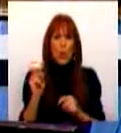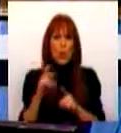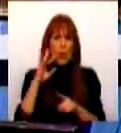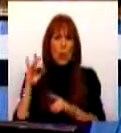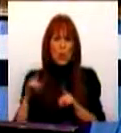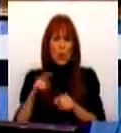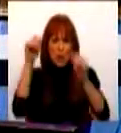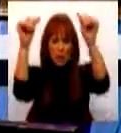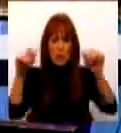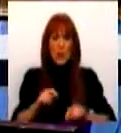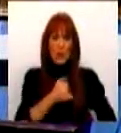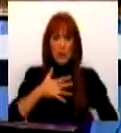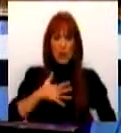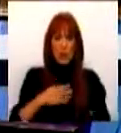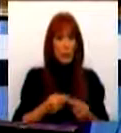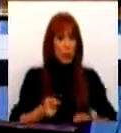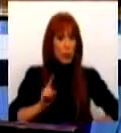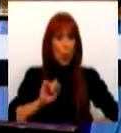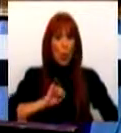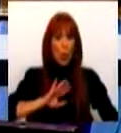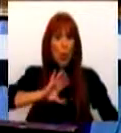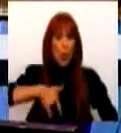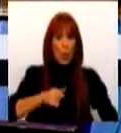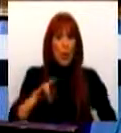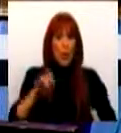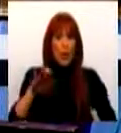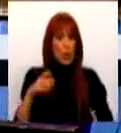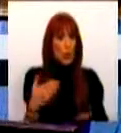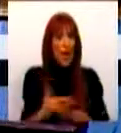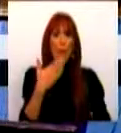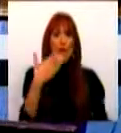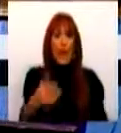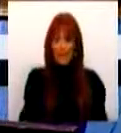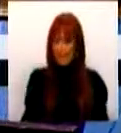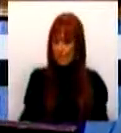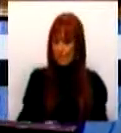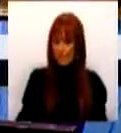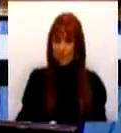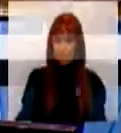classificação como Património Imaterial da Humanidade pela Unesco. Obrigada.